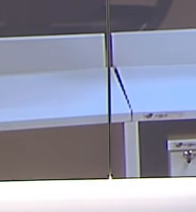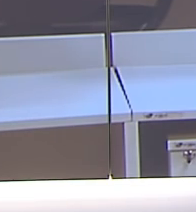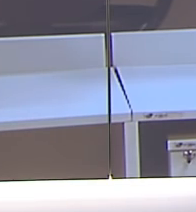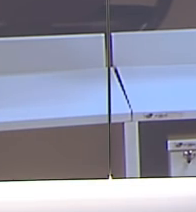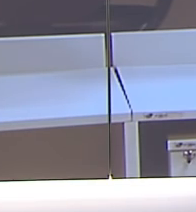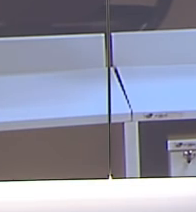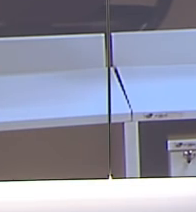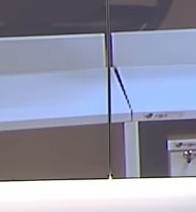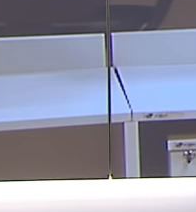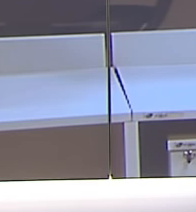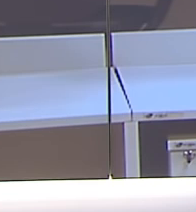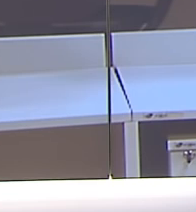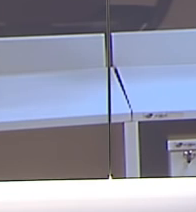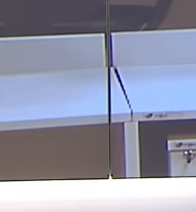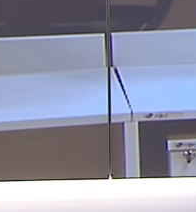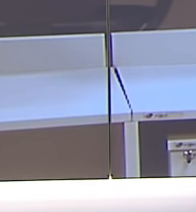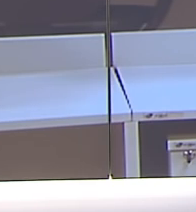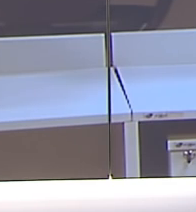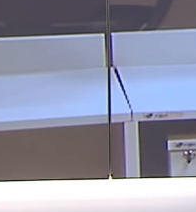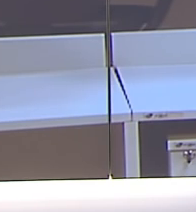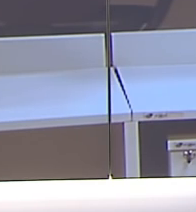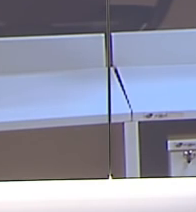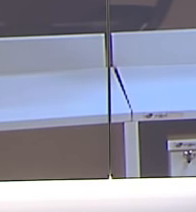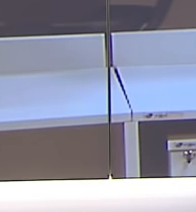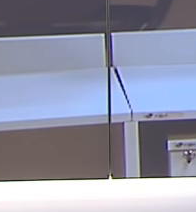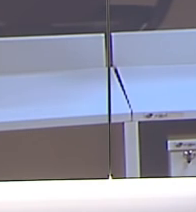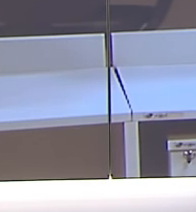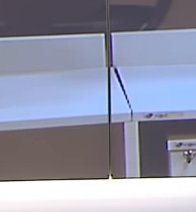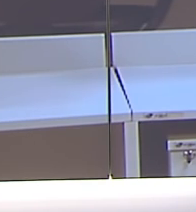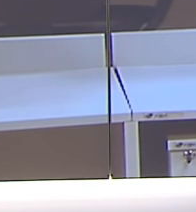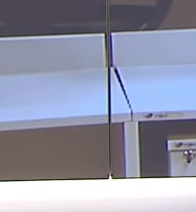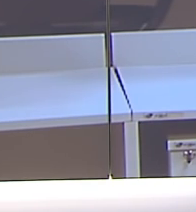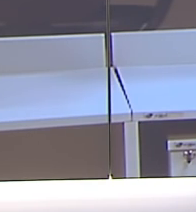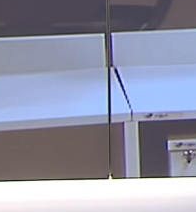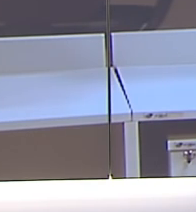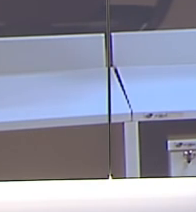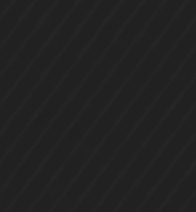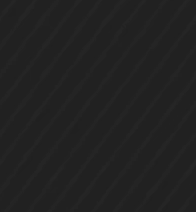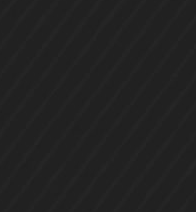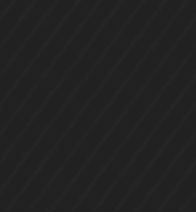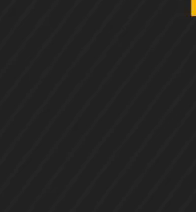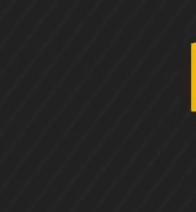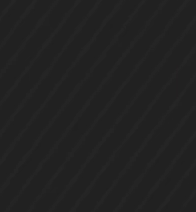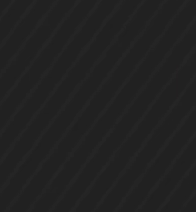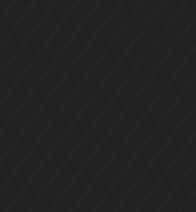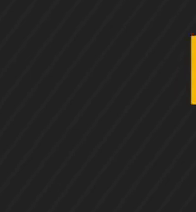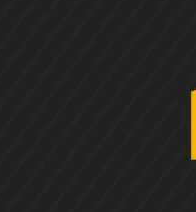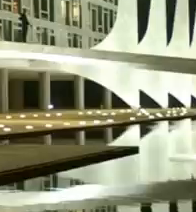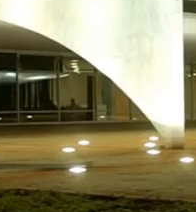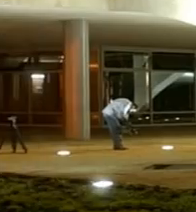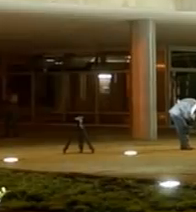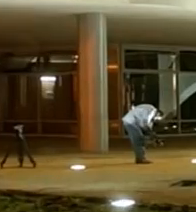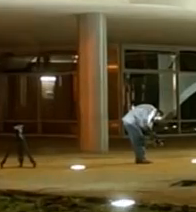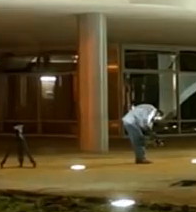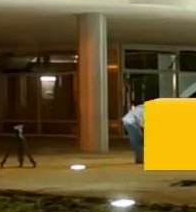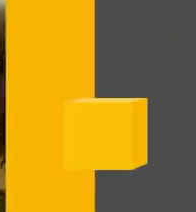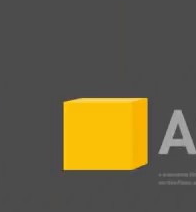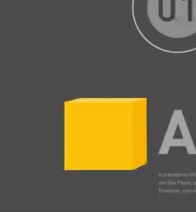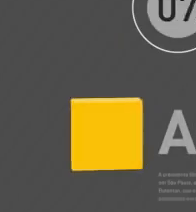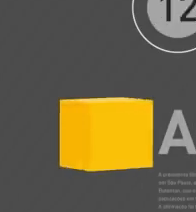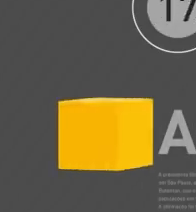obrigada pela sua companhia e continue com a gente aqui na NBR, a TV do Governo Federal.